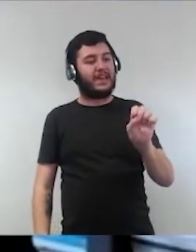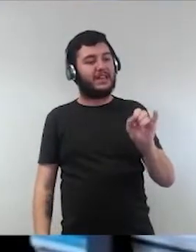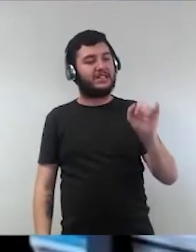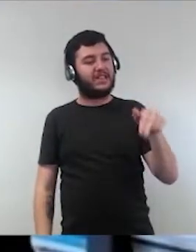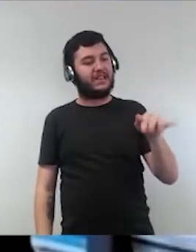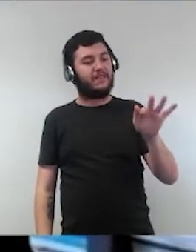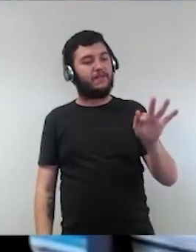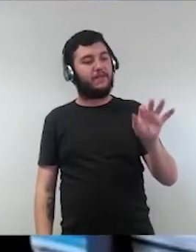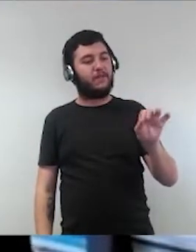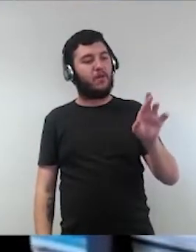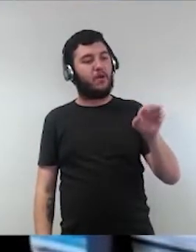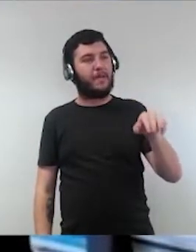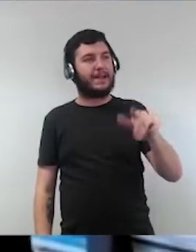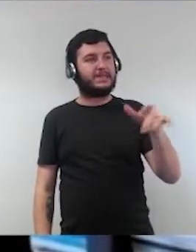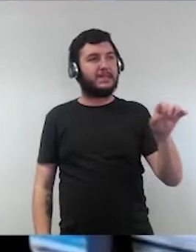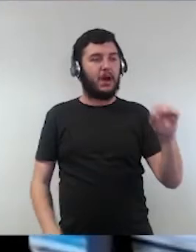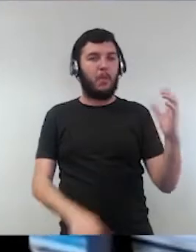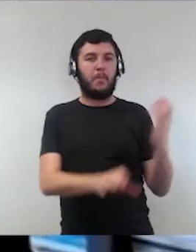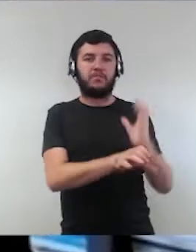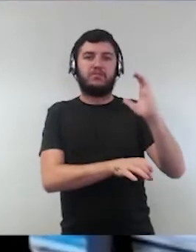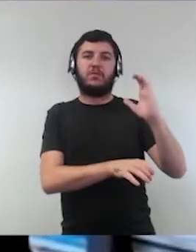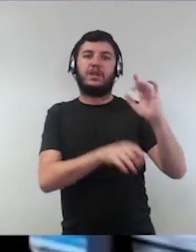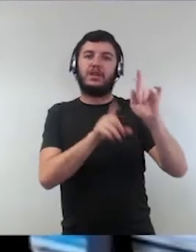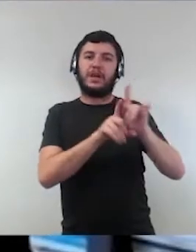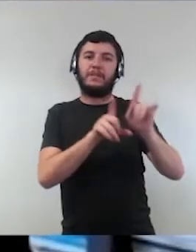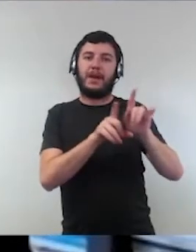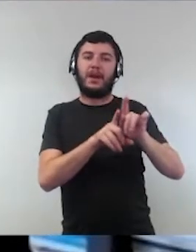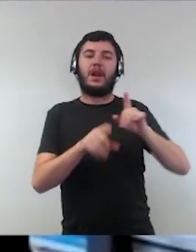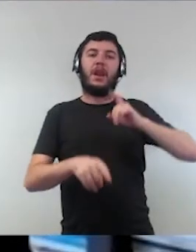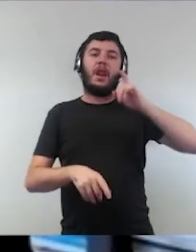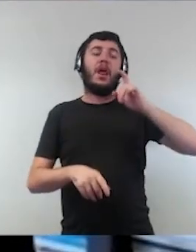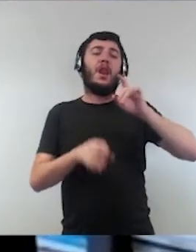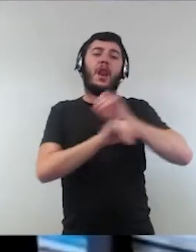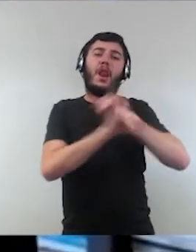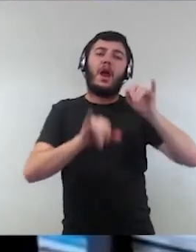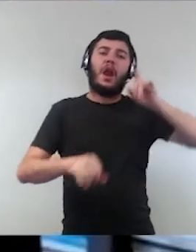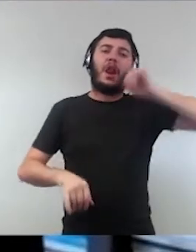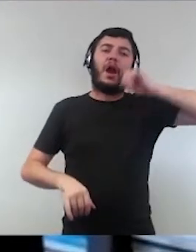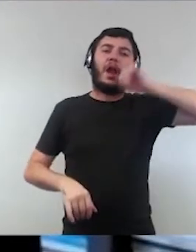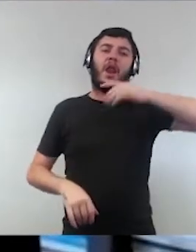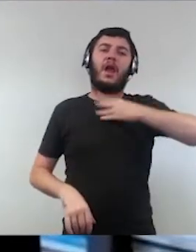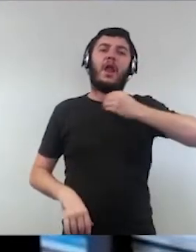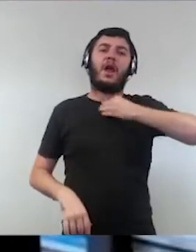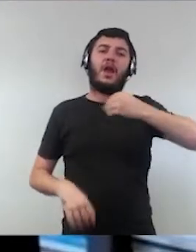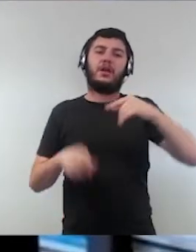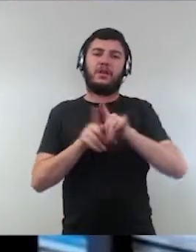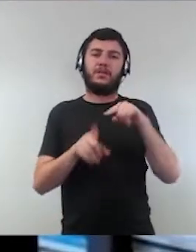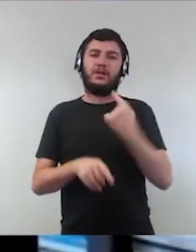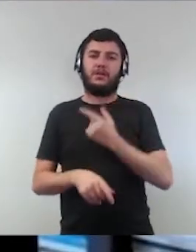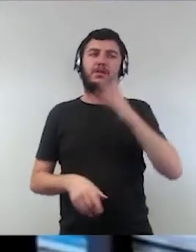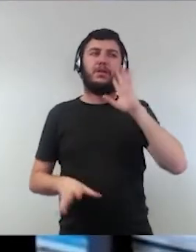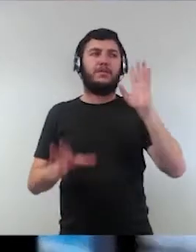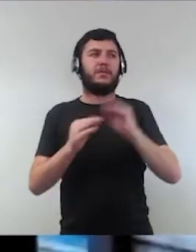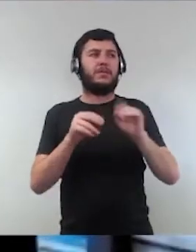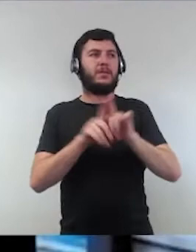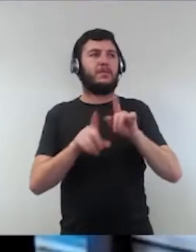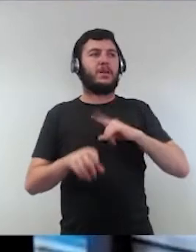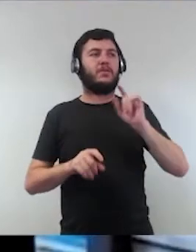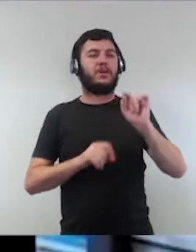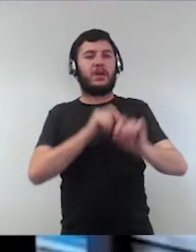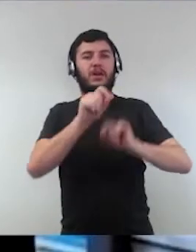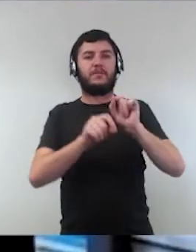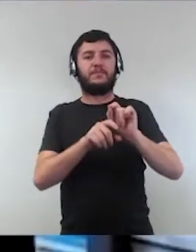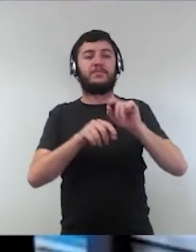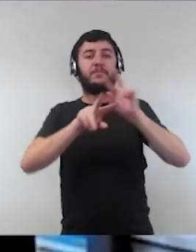uma peculiaridade que é uma lista de tipos penais que materializam o que eles chamam de discurso do ódio. Então, isso, de